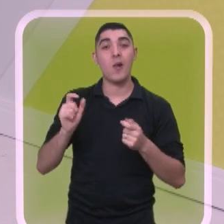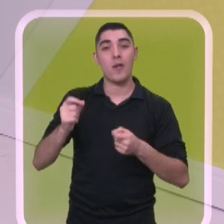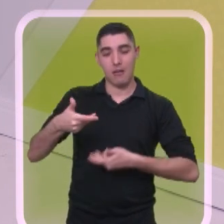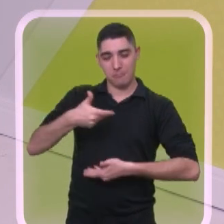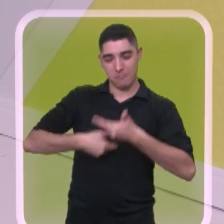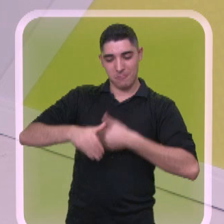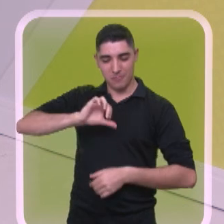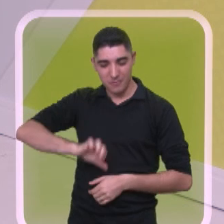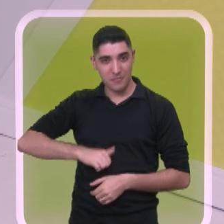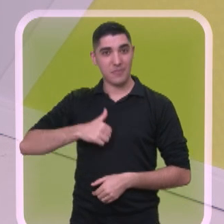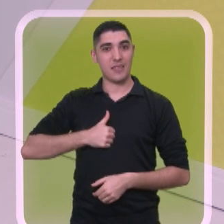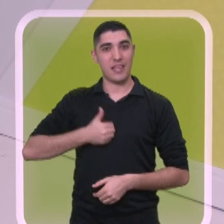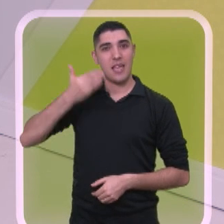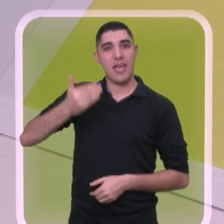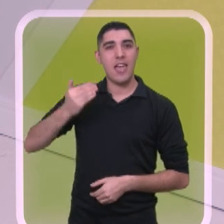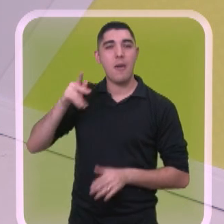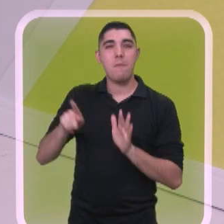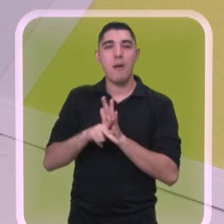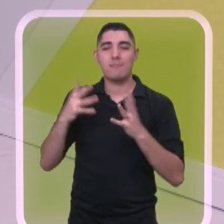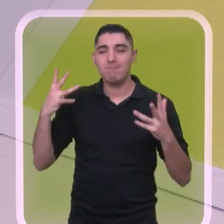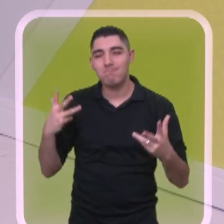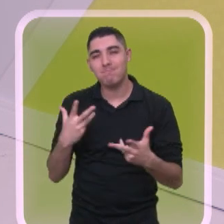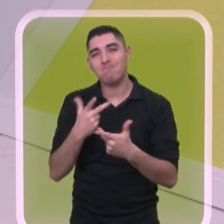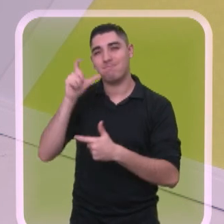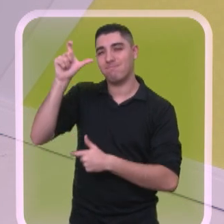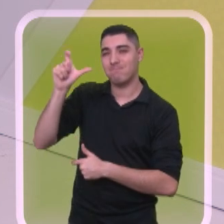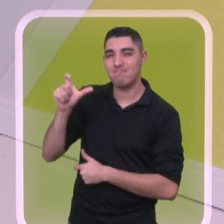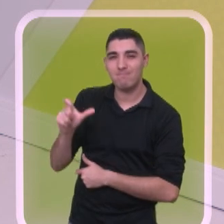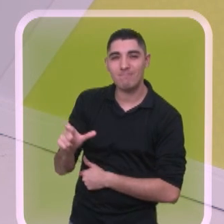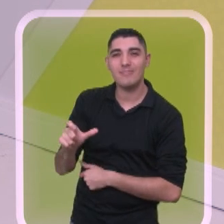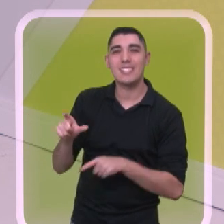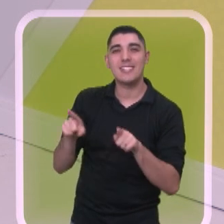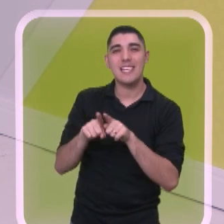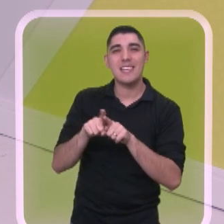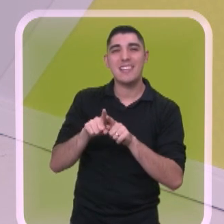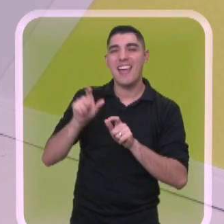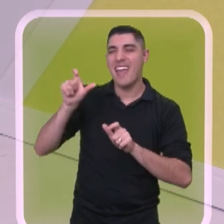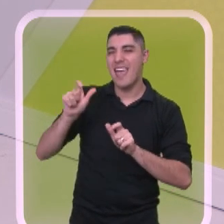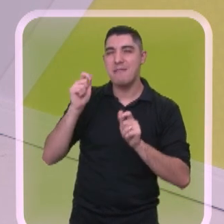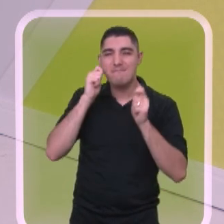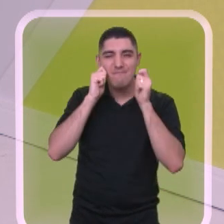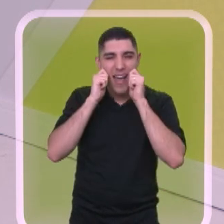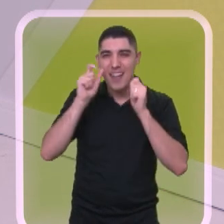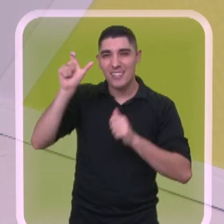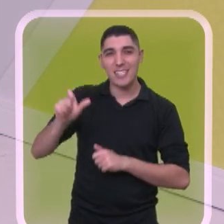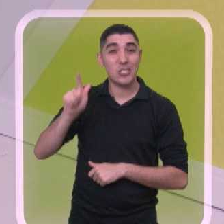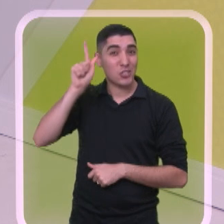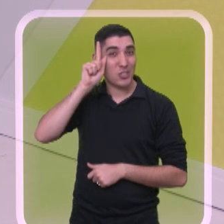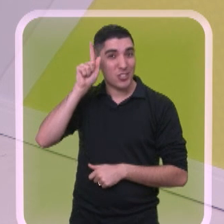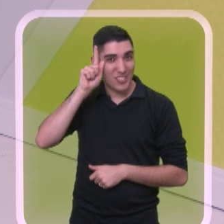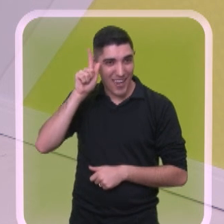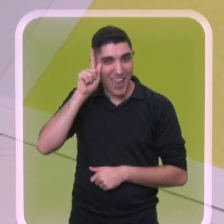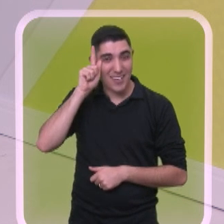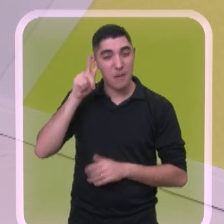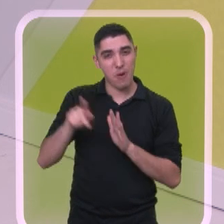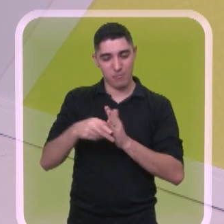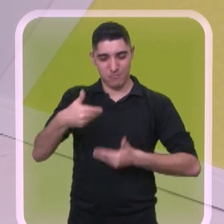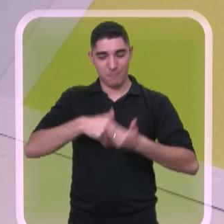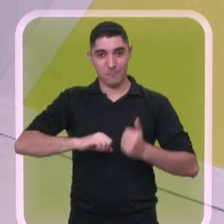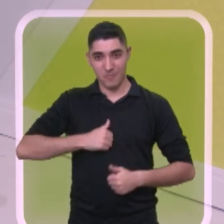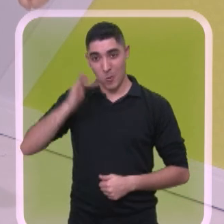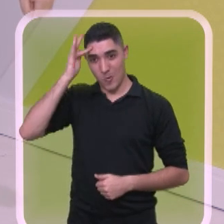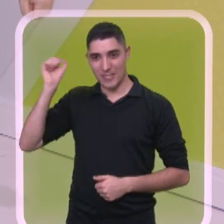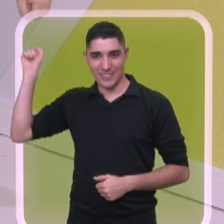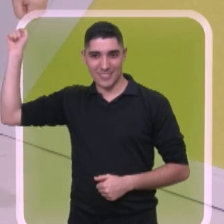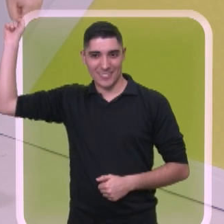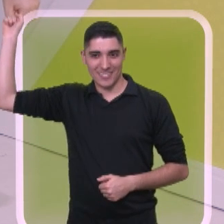de Bem com Você, com a bela, com a estonteante, com a sensacional Gisele Lopes, no De Bem com Você. Luiz,